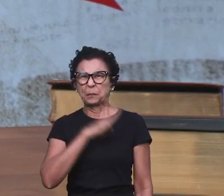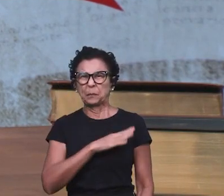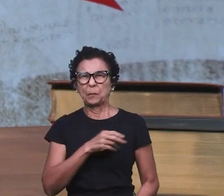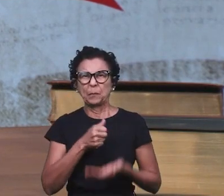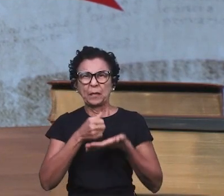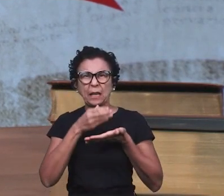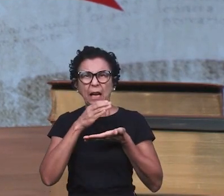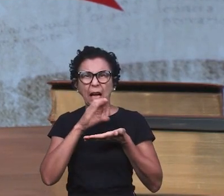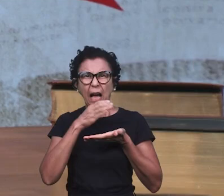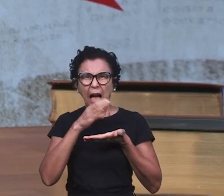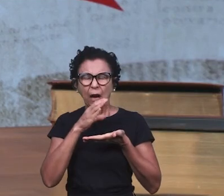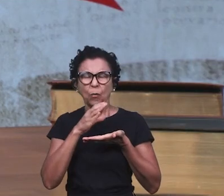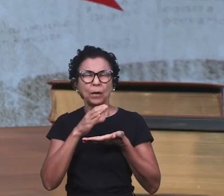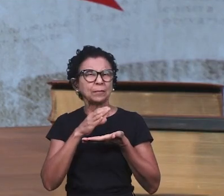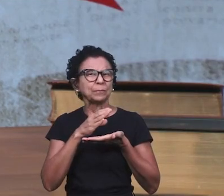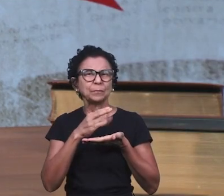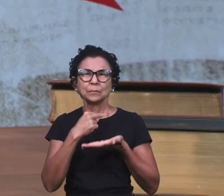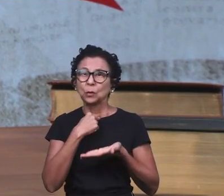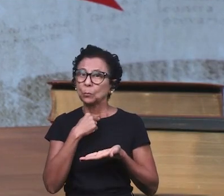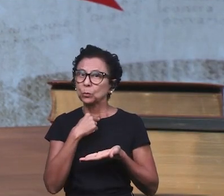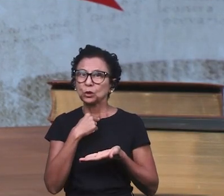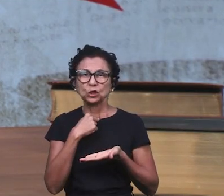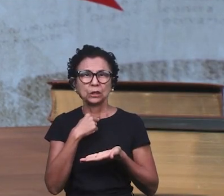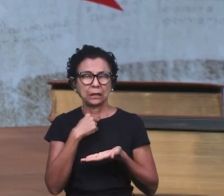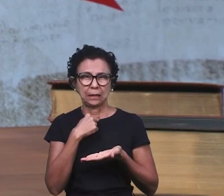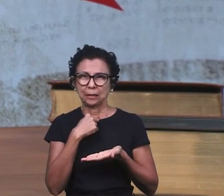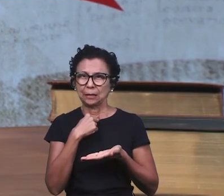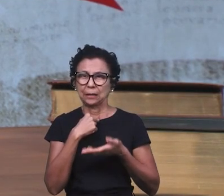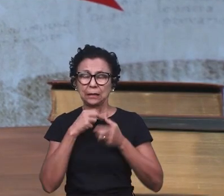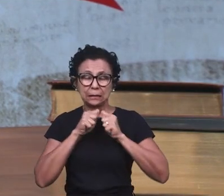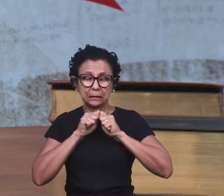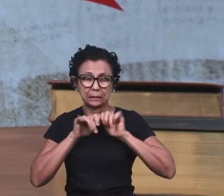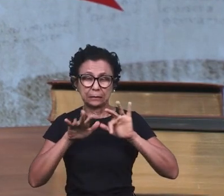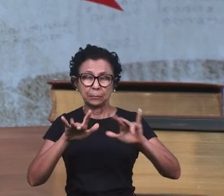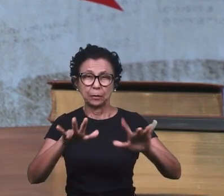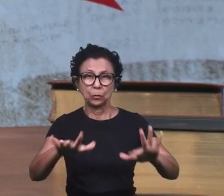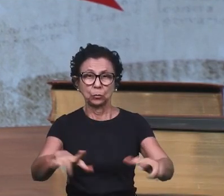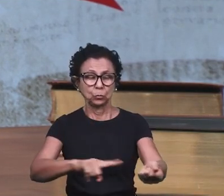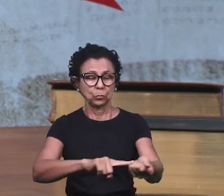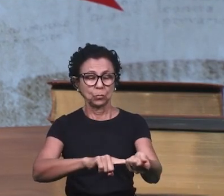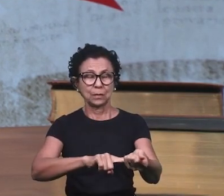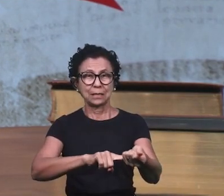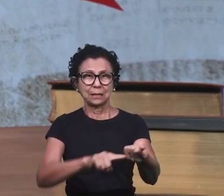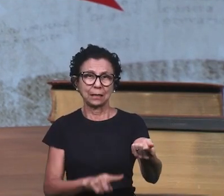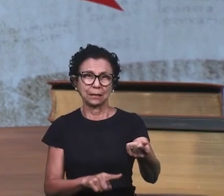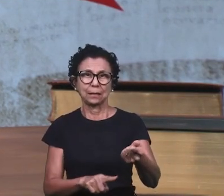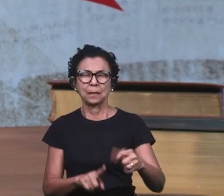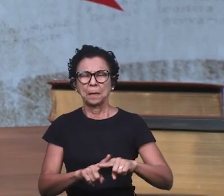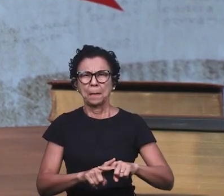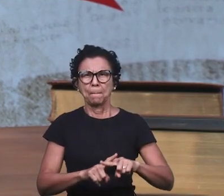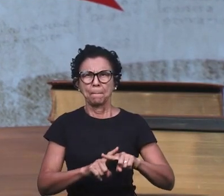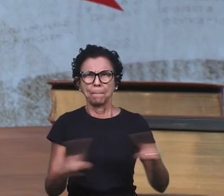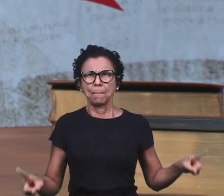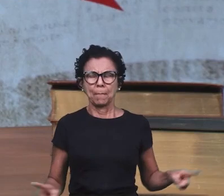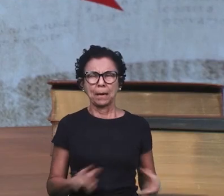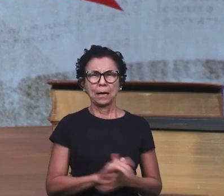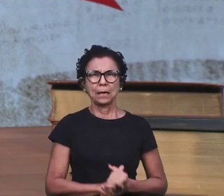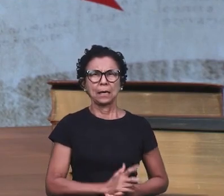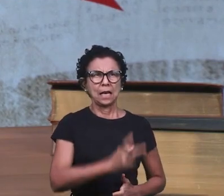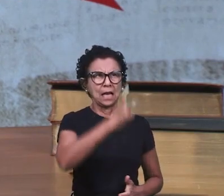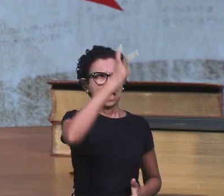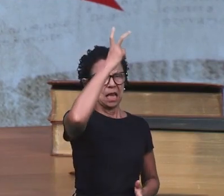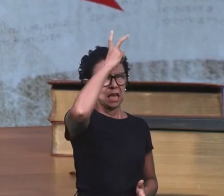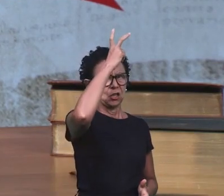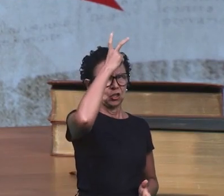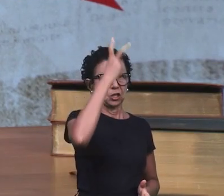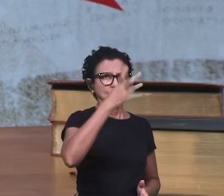água do rio, e houve sangue por toda a terra do Egito. Porém, os magos do Egito também fizeram